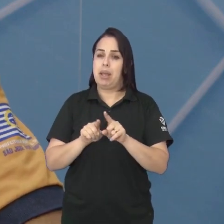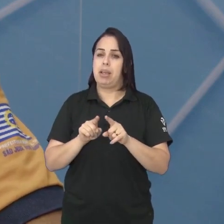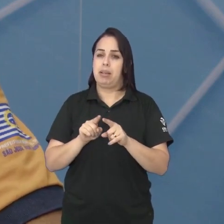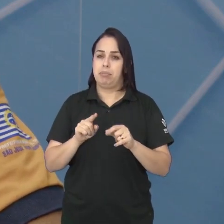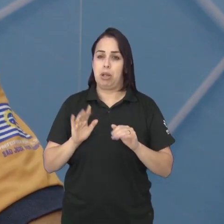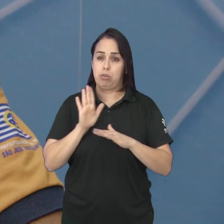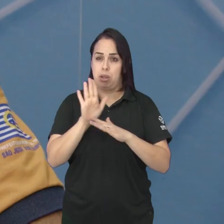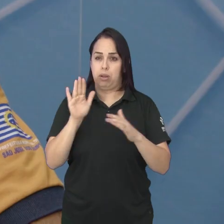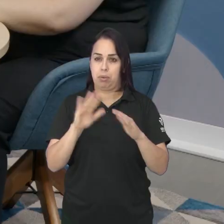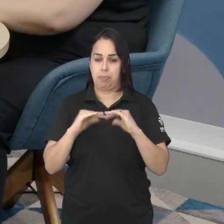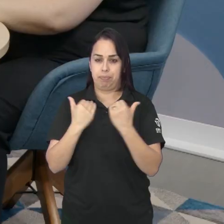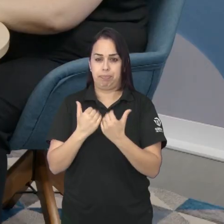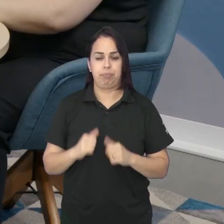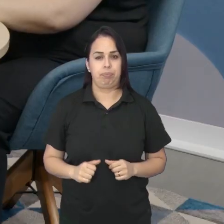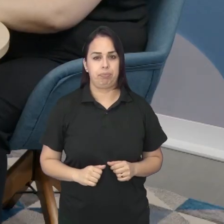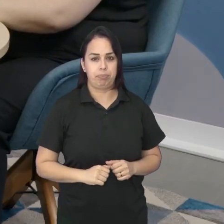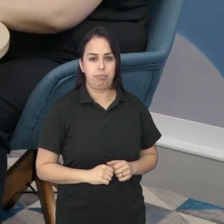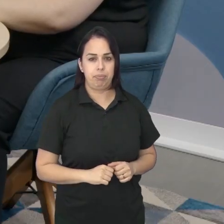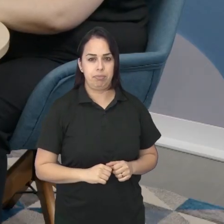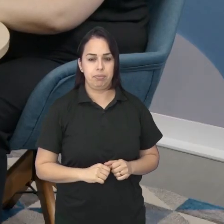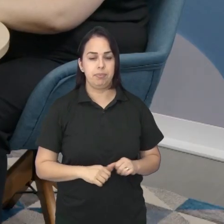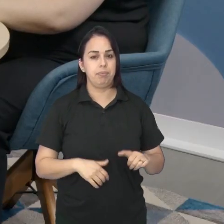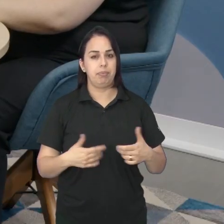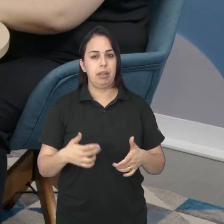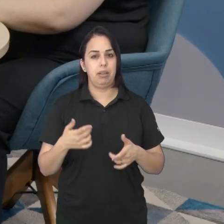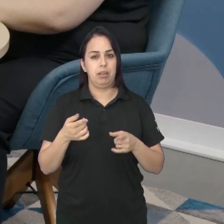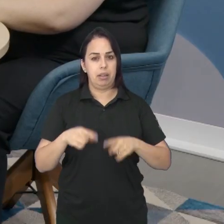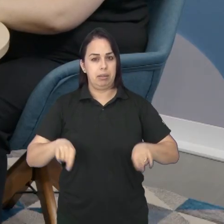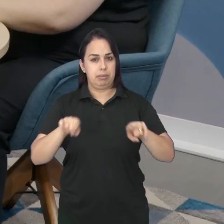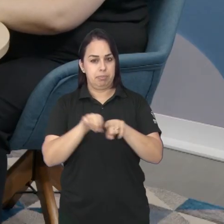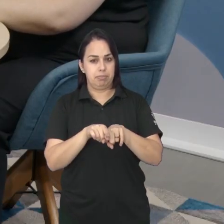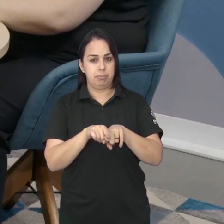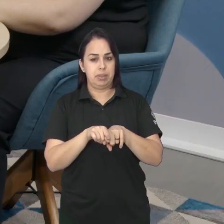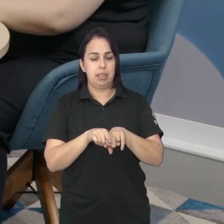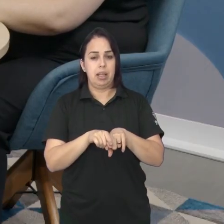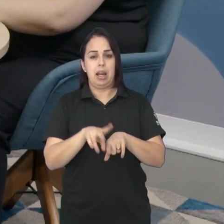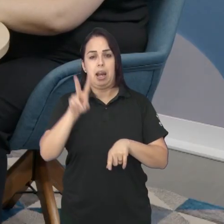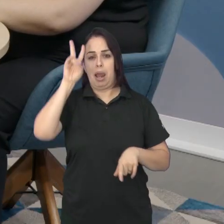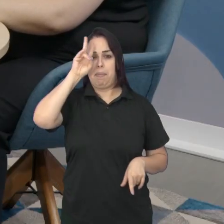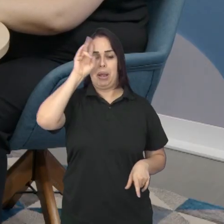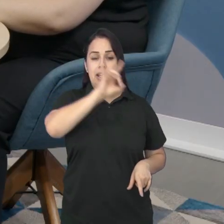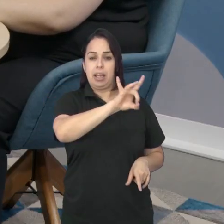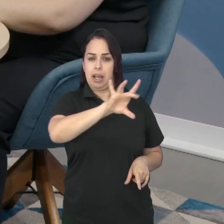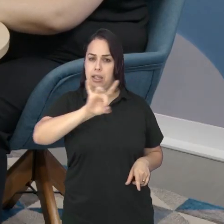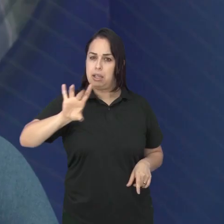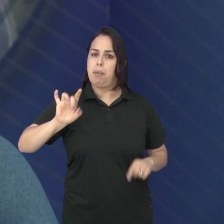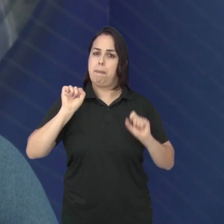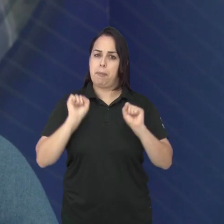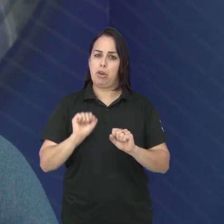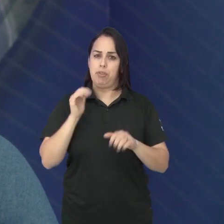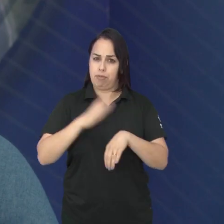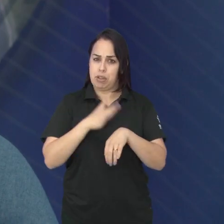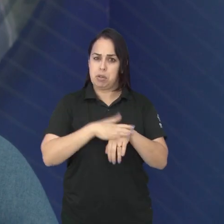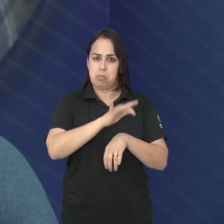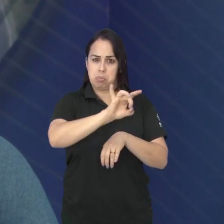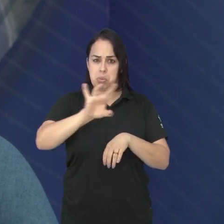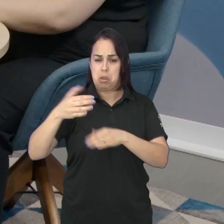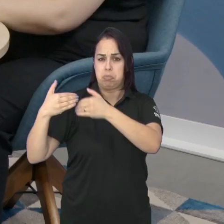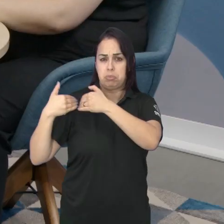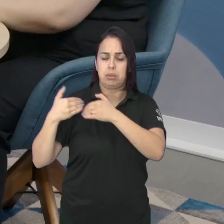comunidade seja menor. É justamente isso, né? O trabalho em conjunto tem que reforçar que cada um de nós também pode fazer sua parte,